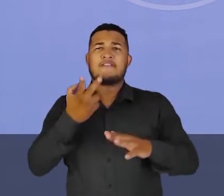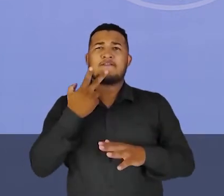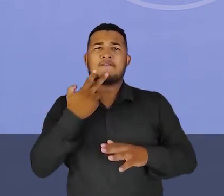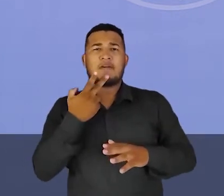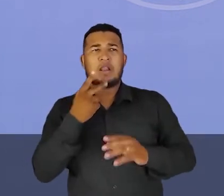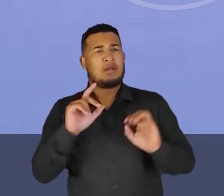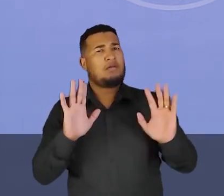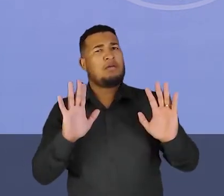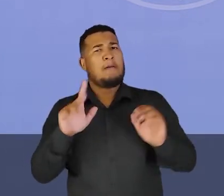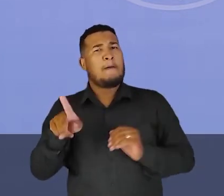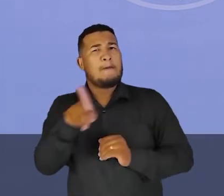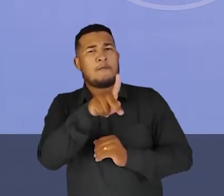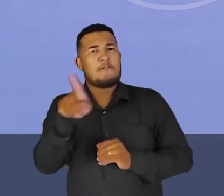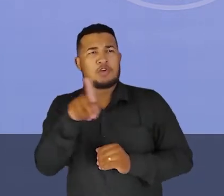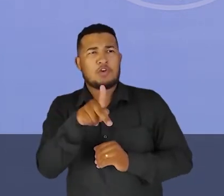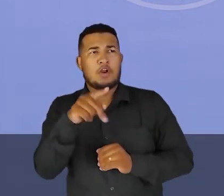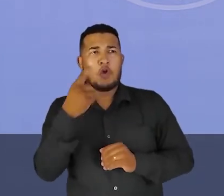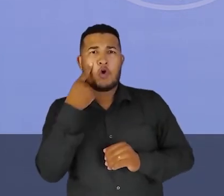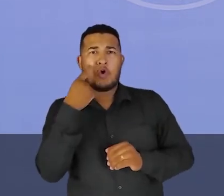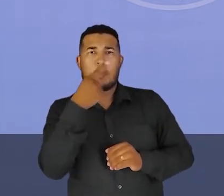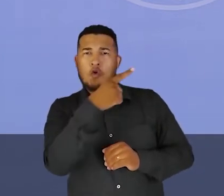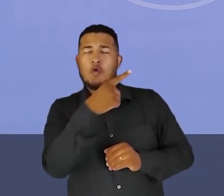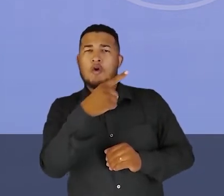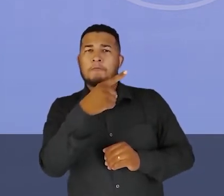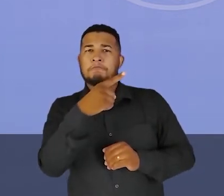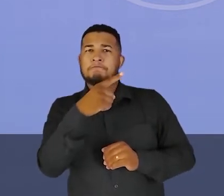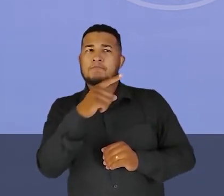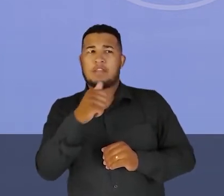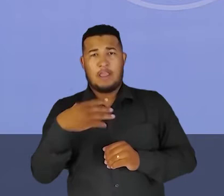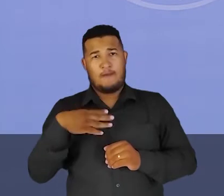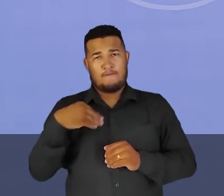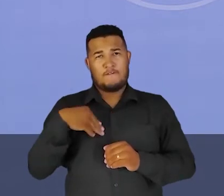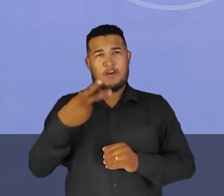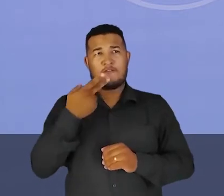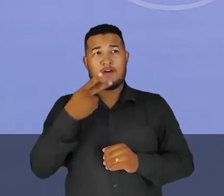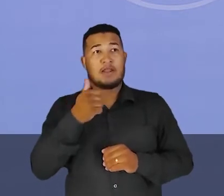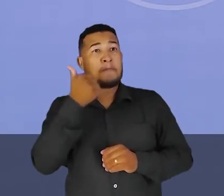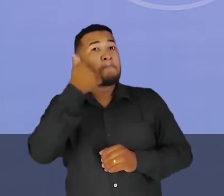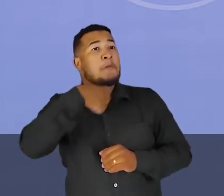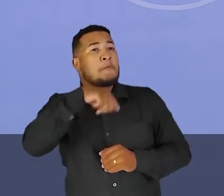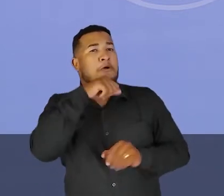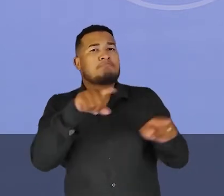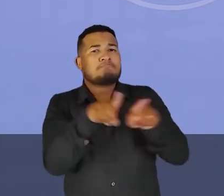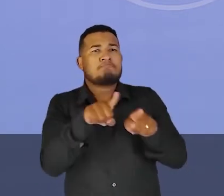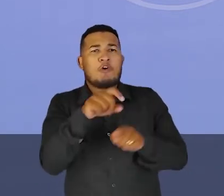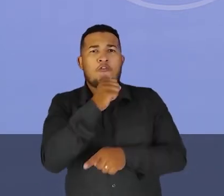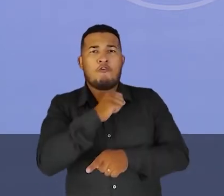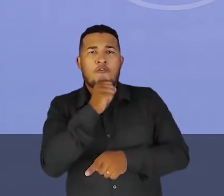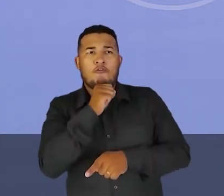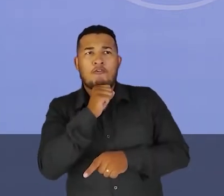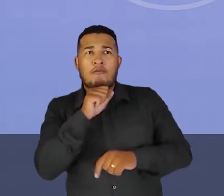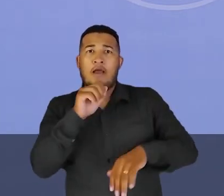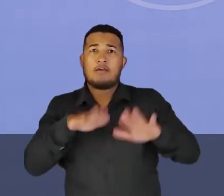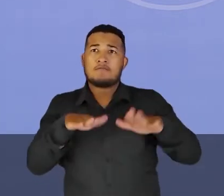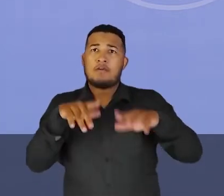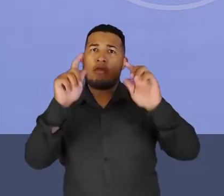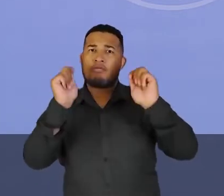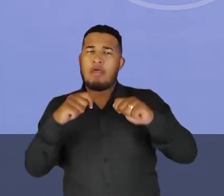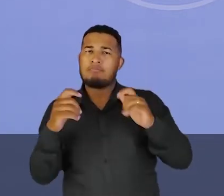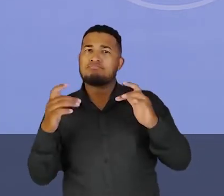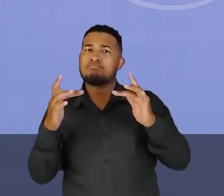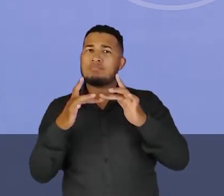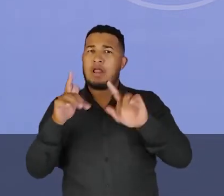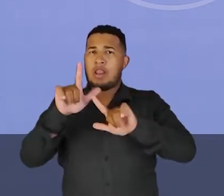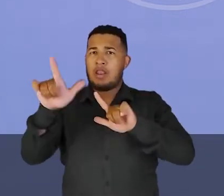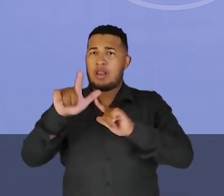assim para mim, professora, ali a filha fala da mãe e da avó, então poderia ser a letra